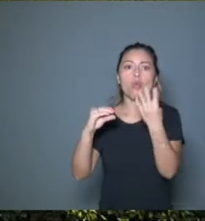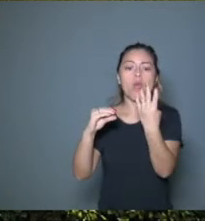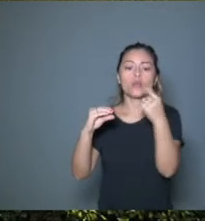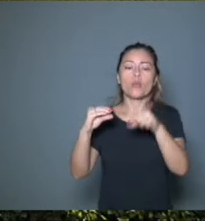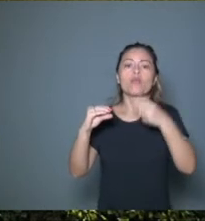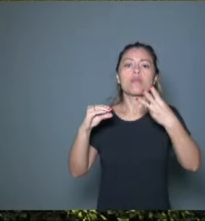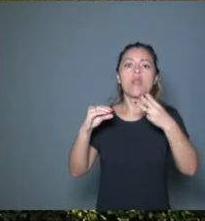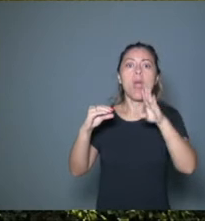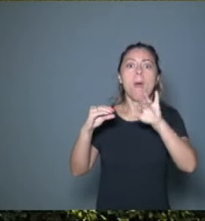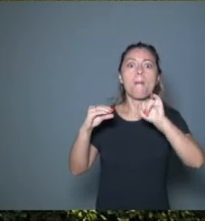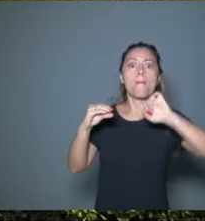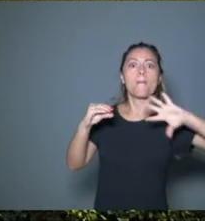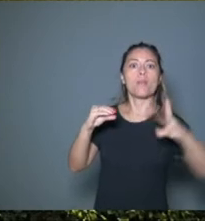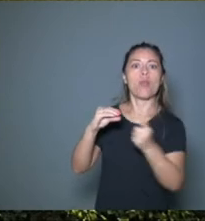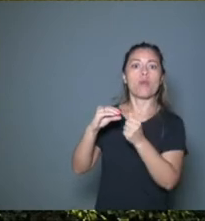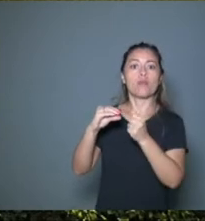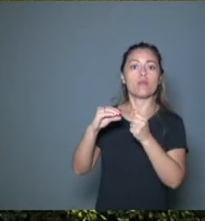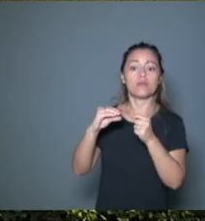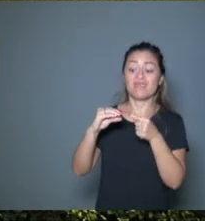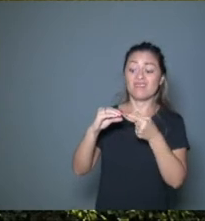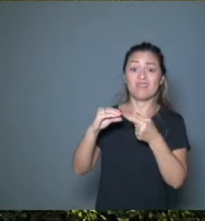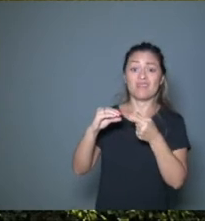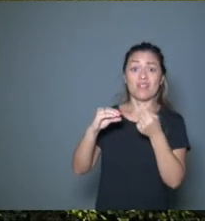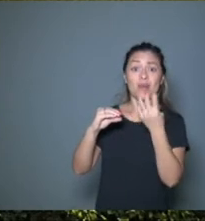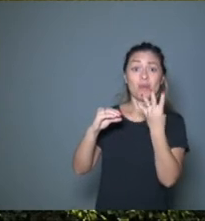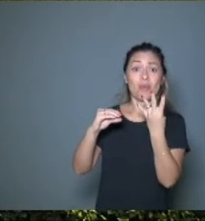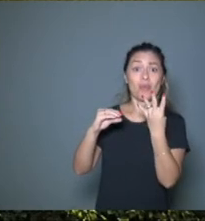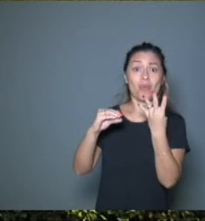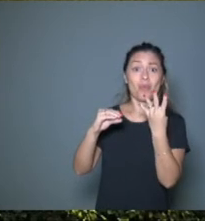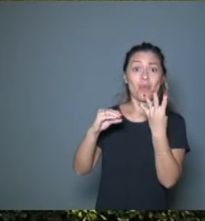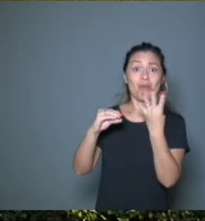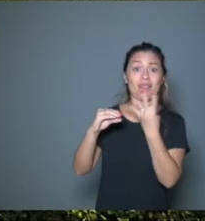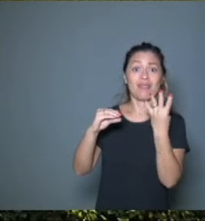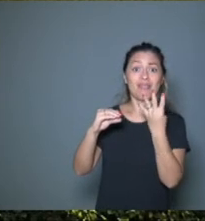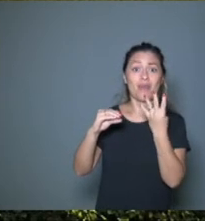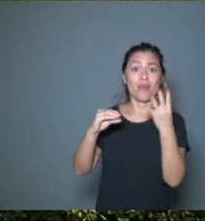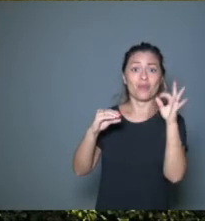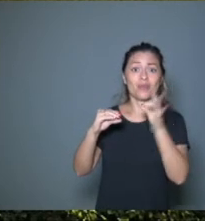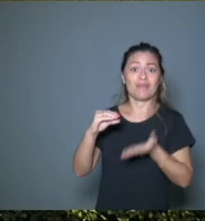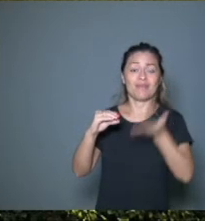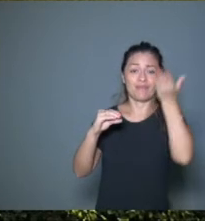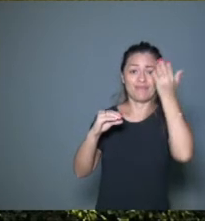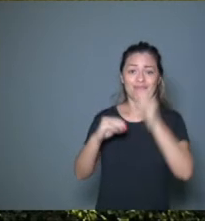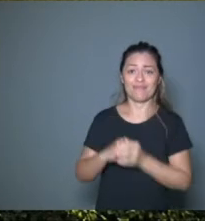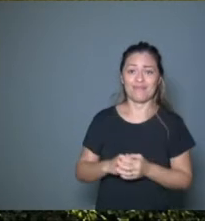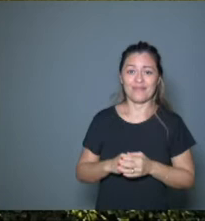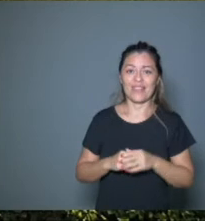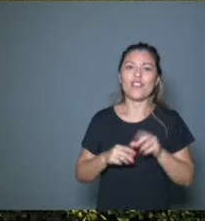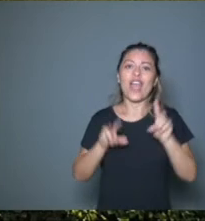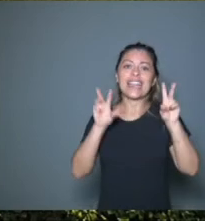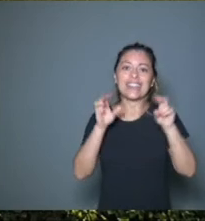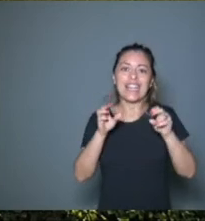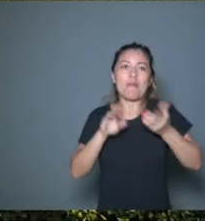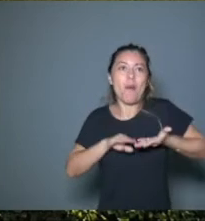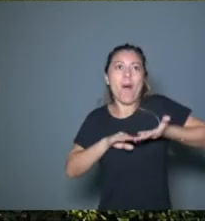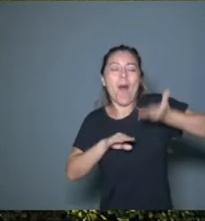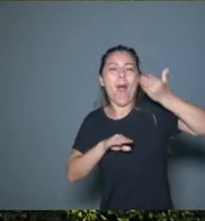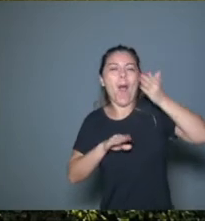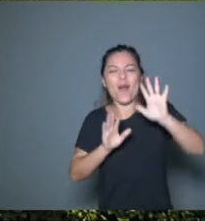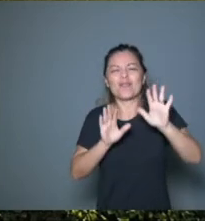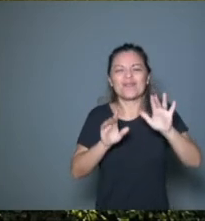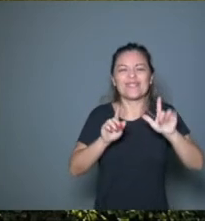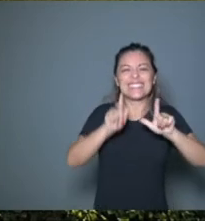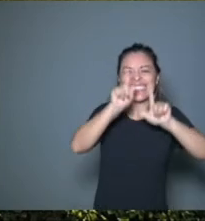um crescimento de 41%. Eu não vou mais falar em crescimento, porque todos os indicadores vão indicar isso, tá? Crescimento. Mas o importante é salientar o